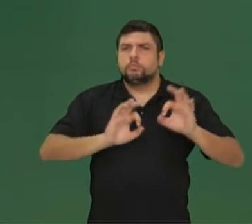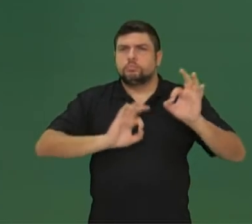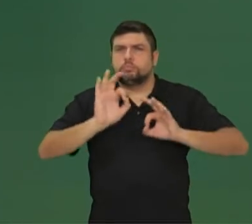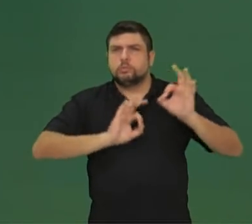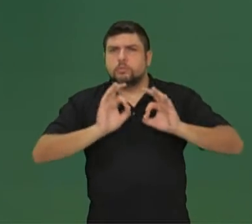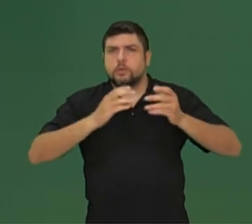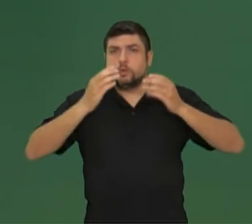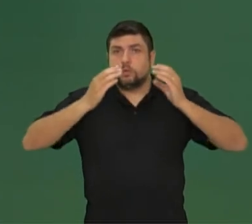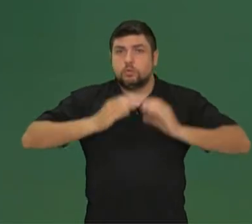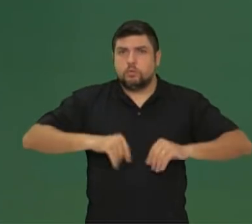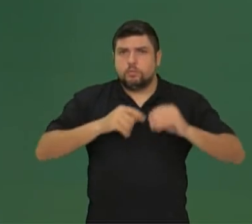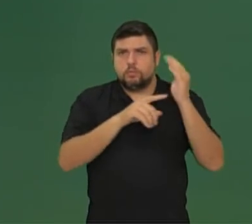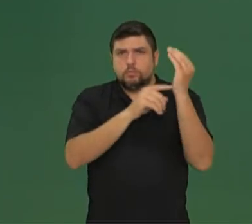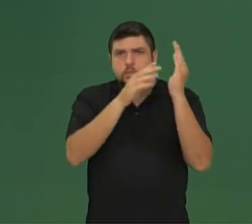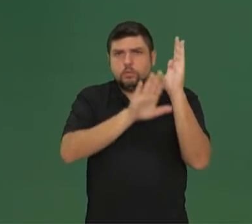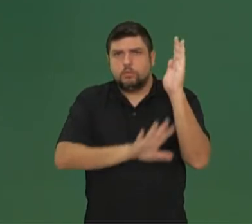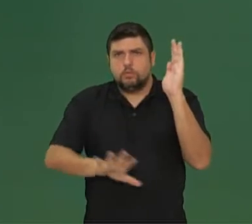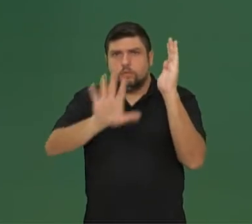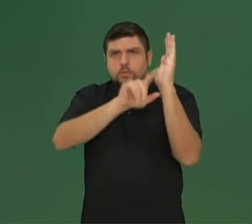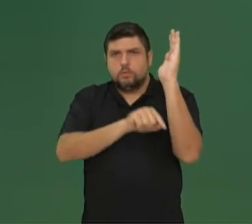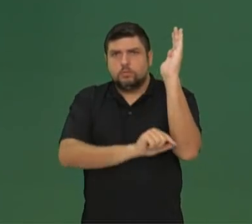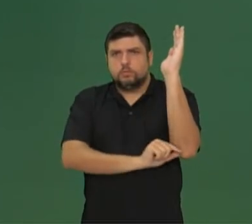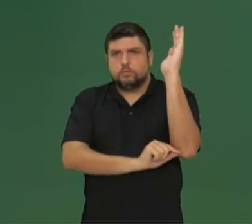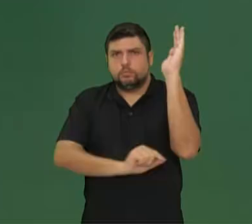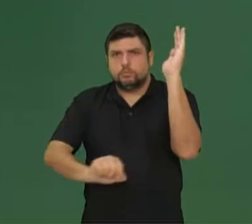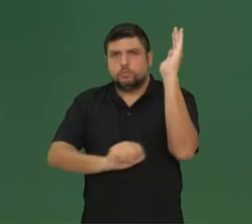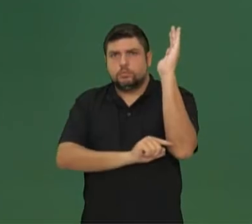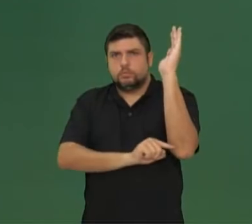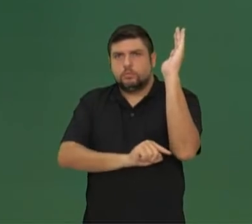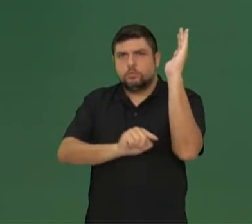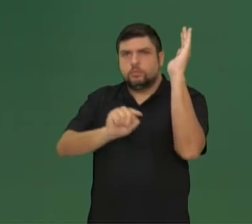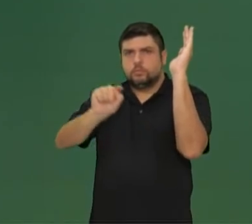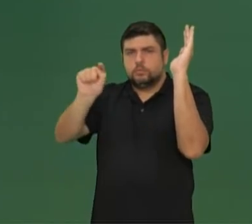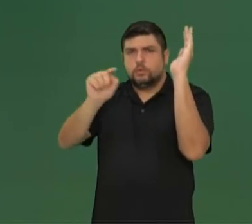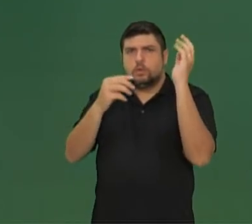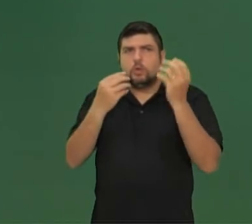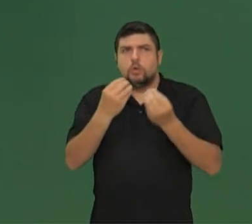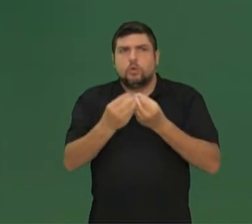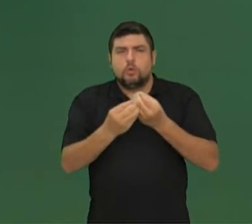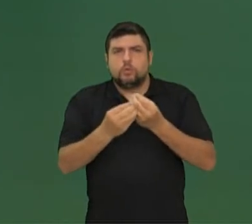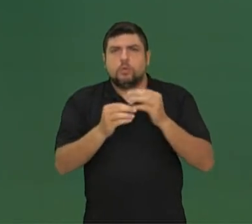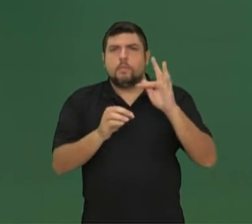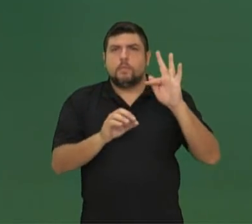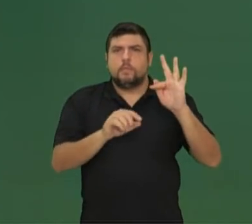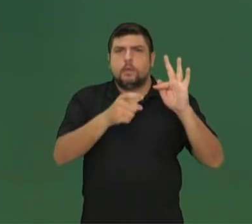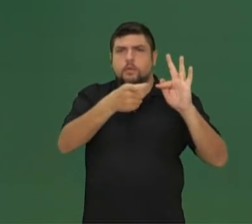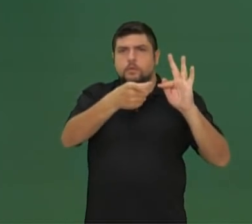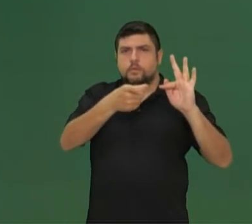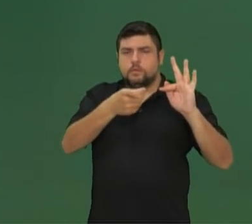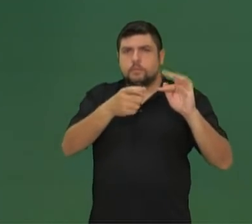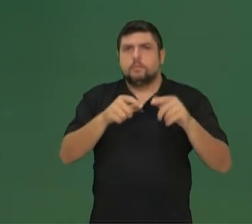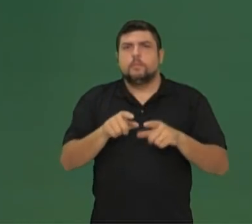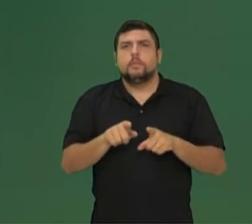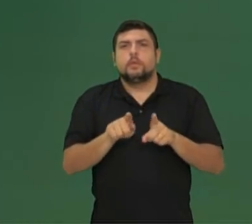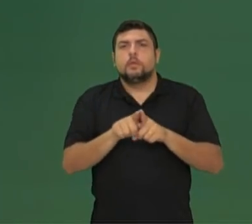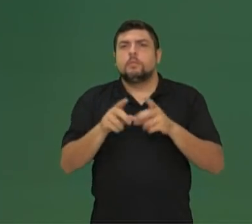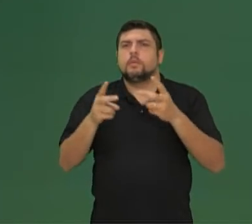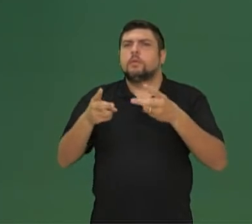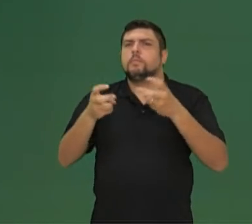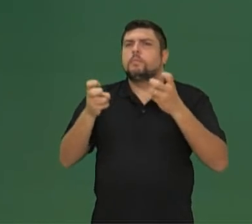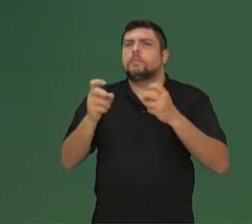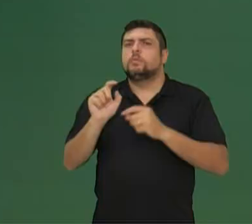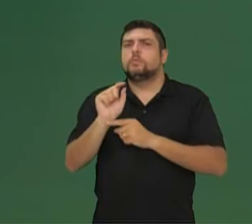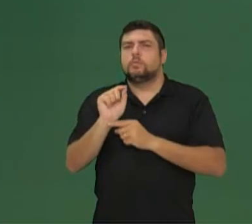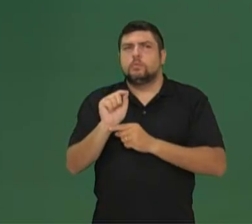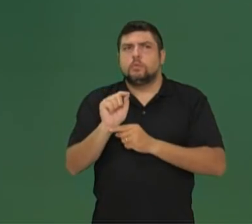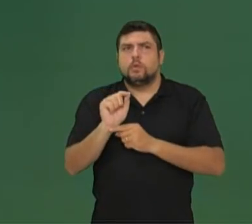que está aqui, né, f de x, igual ao módulo de x, e verifiquei que o quê? Que essa